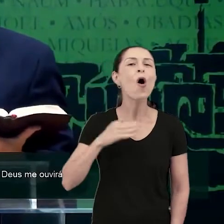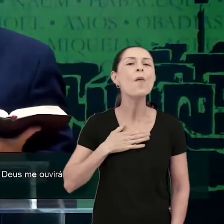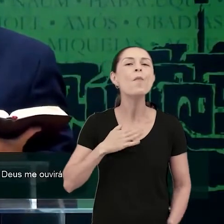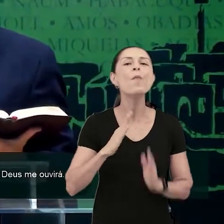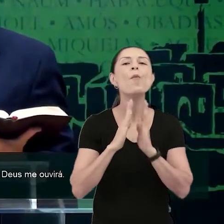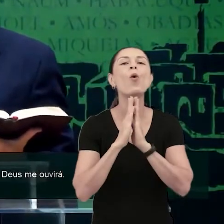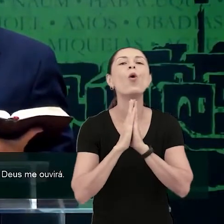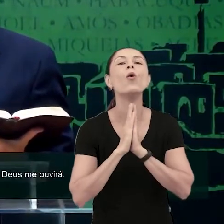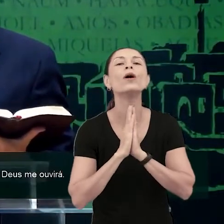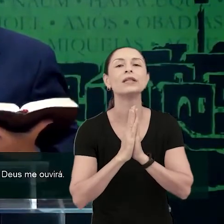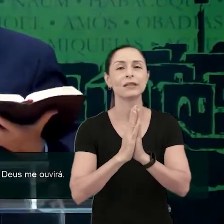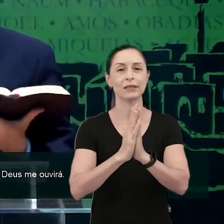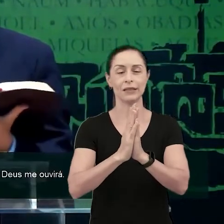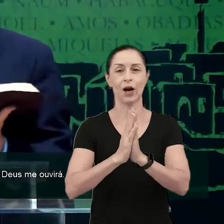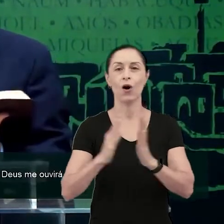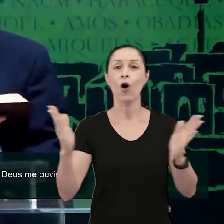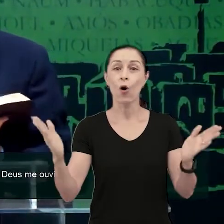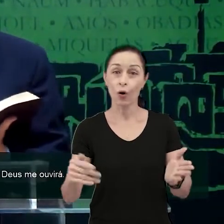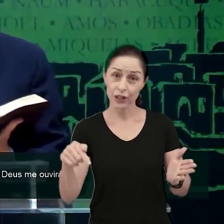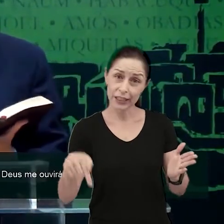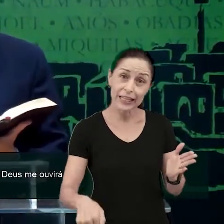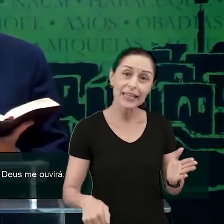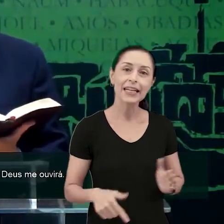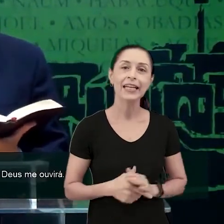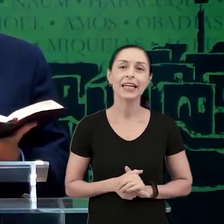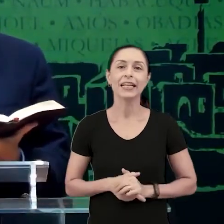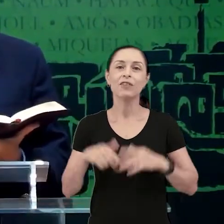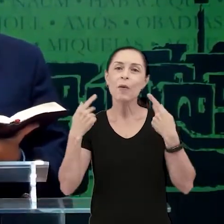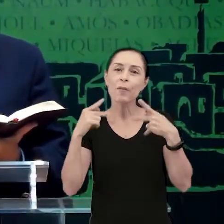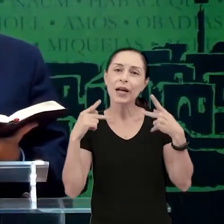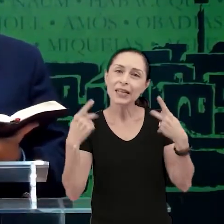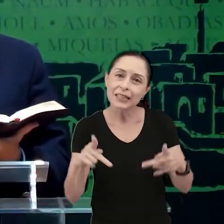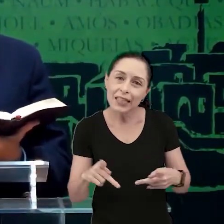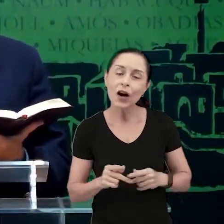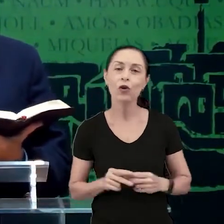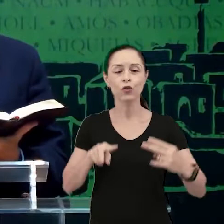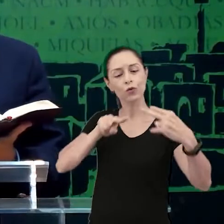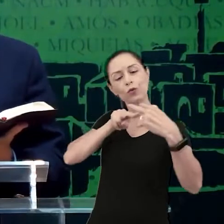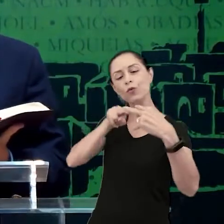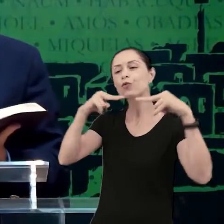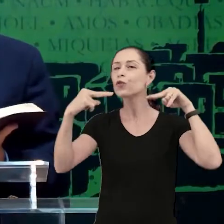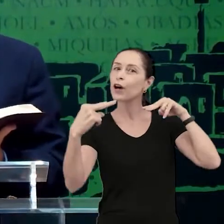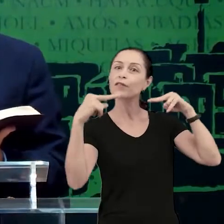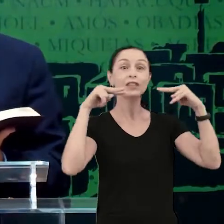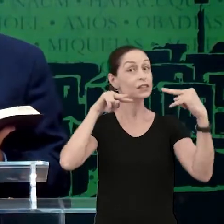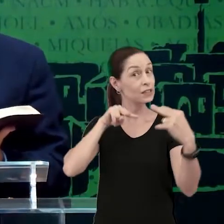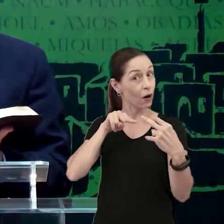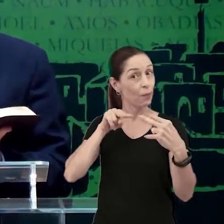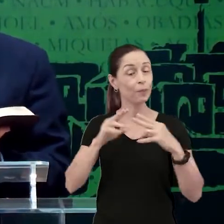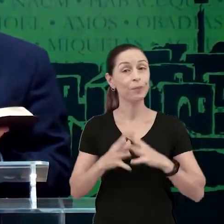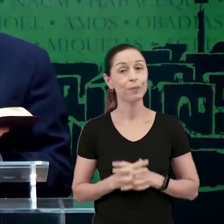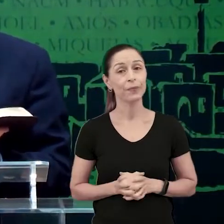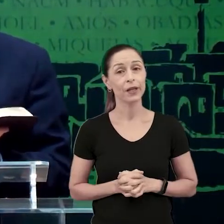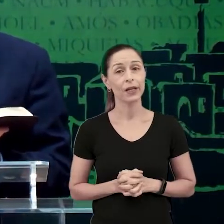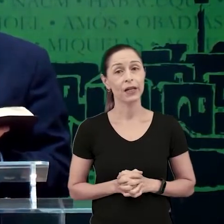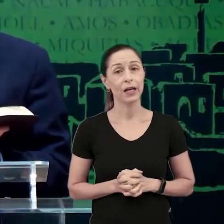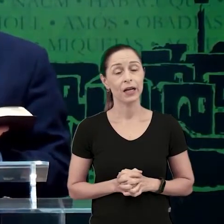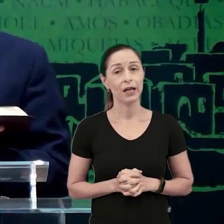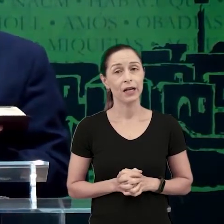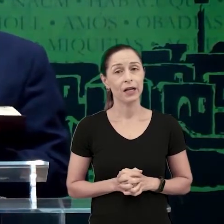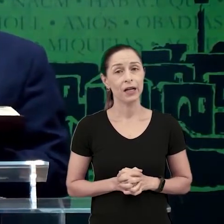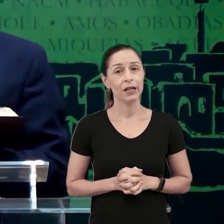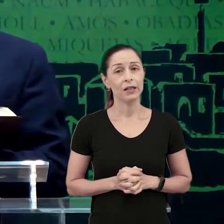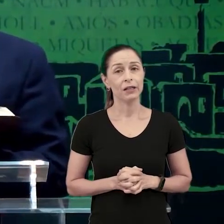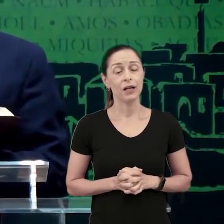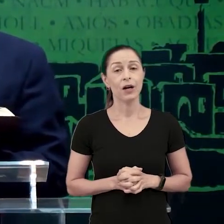nós ouvimos uma abençoada mensagem aqui, 8h30, sobre a questão da visão. Visão.